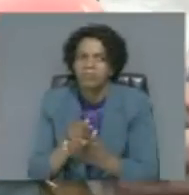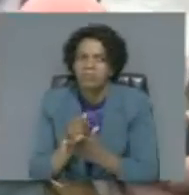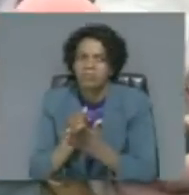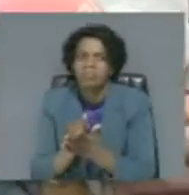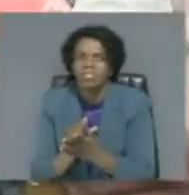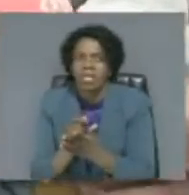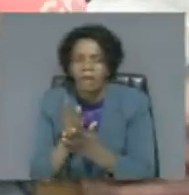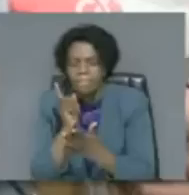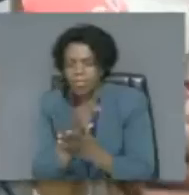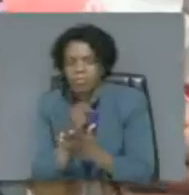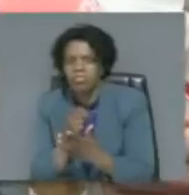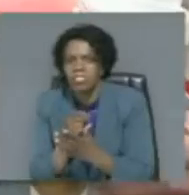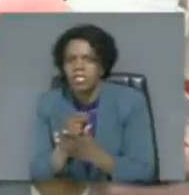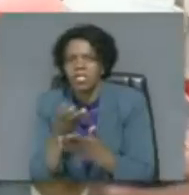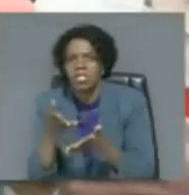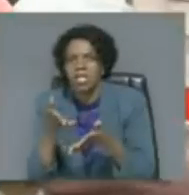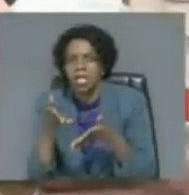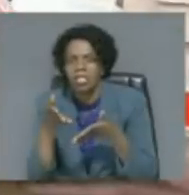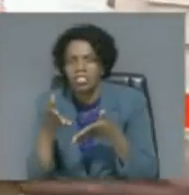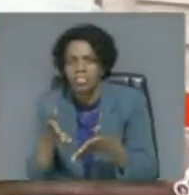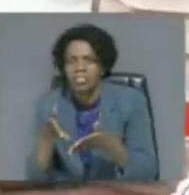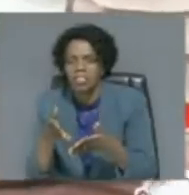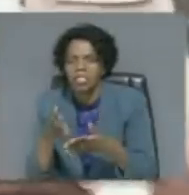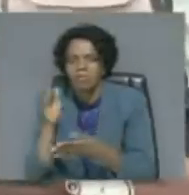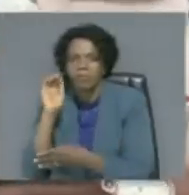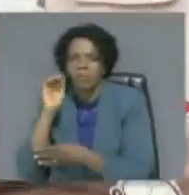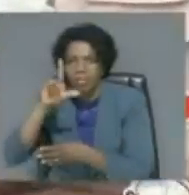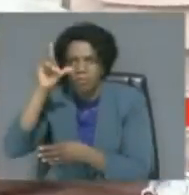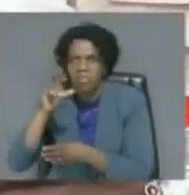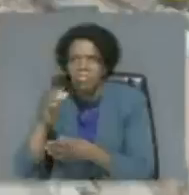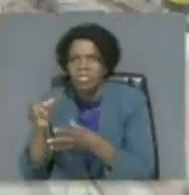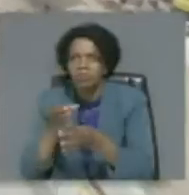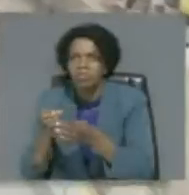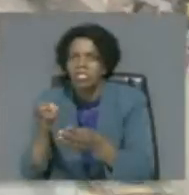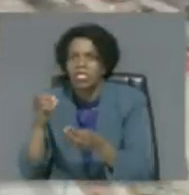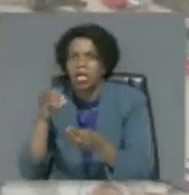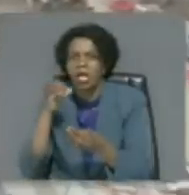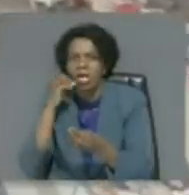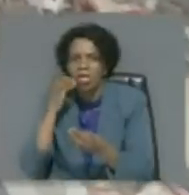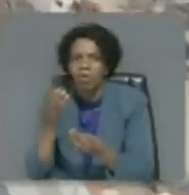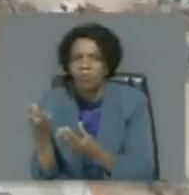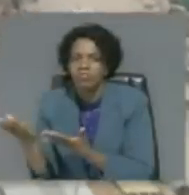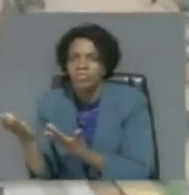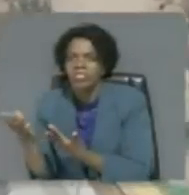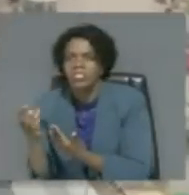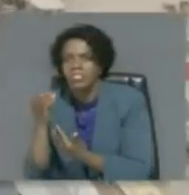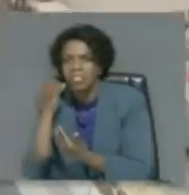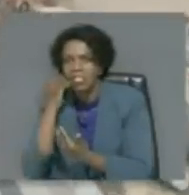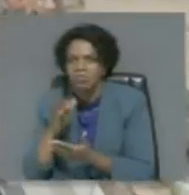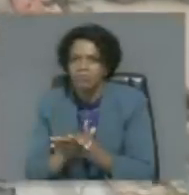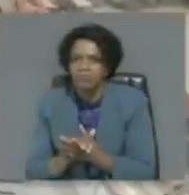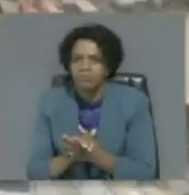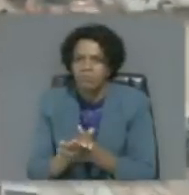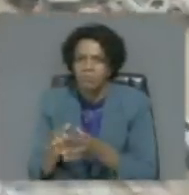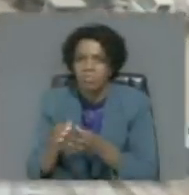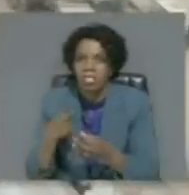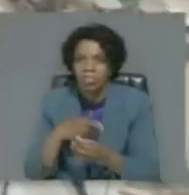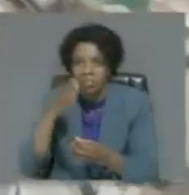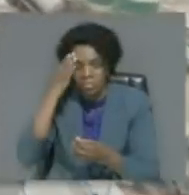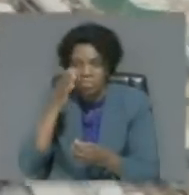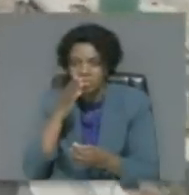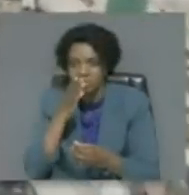Luanda. Como é que se pode caracterizar, em termos de expectativa, aquilo que ficou aqui anunciado? A expectativa é grande, porque,